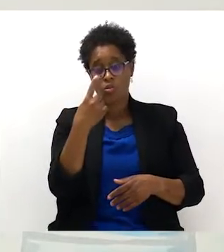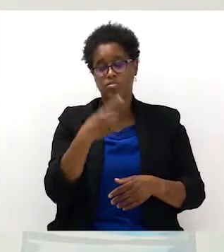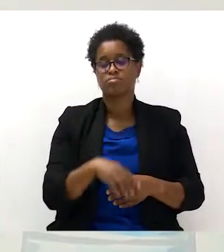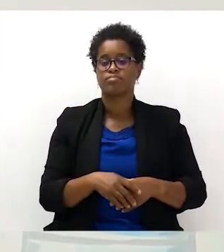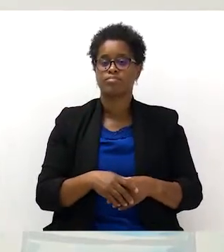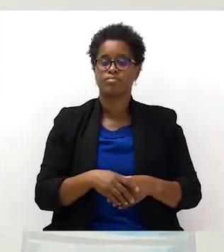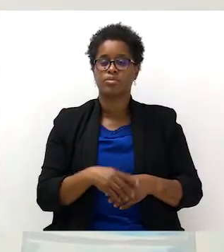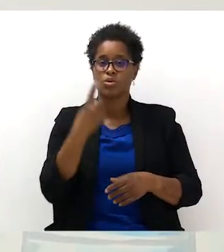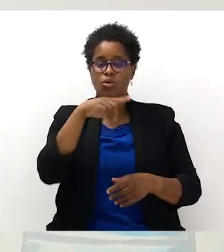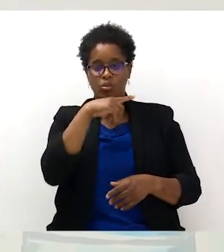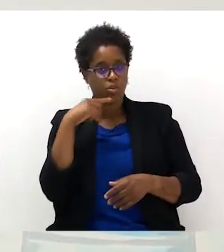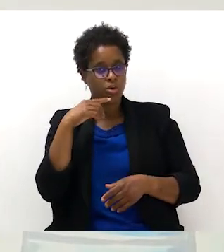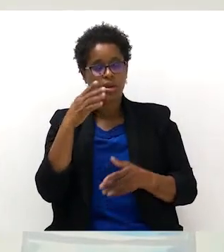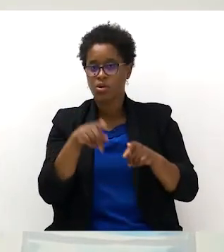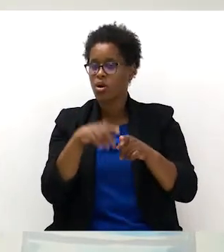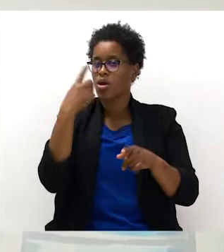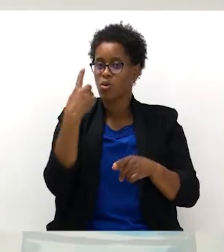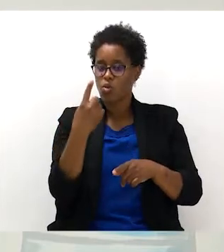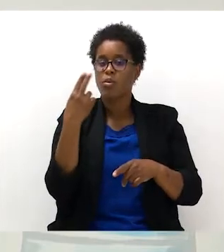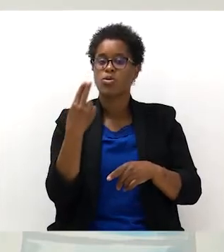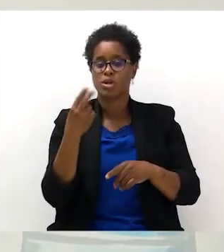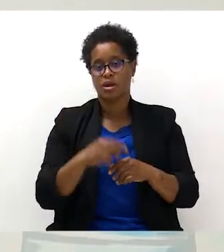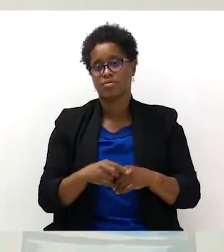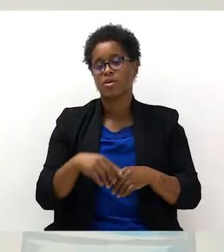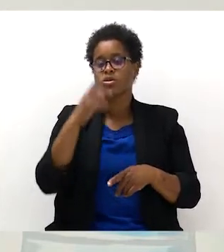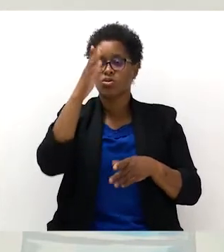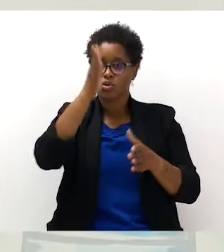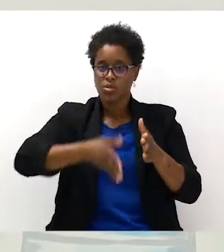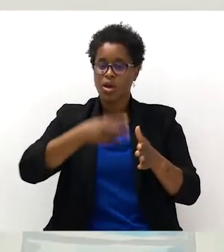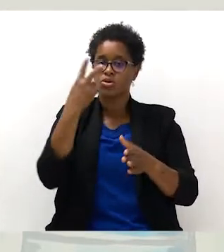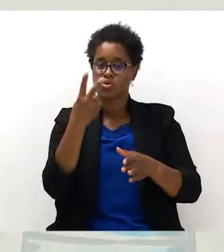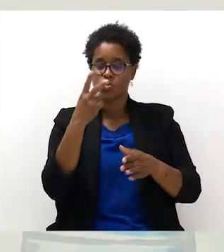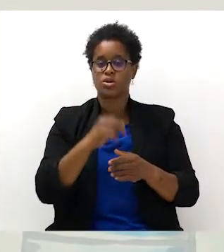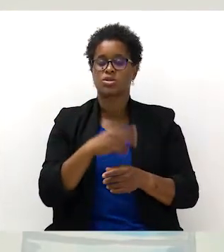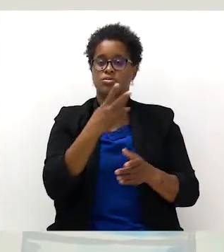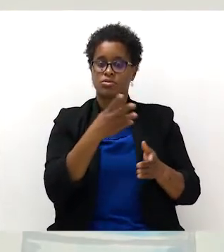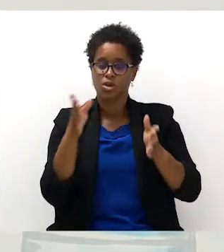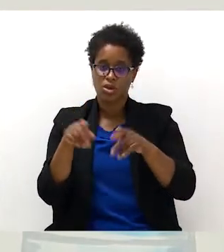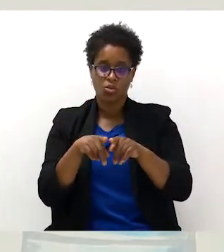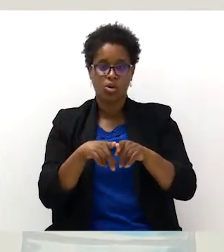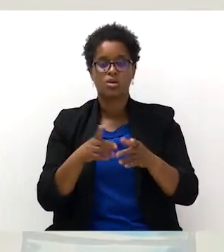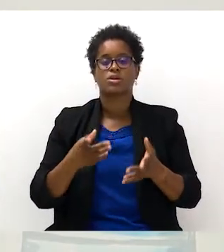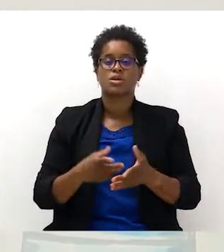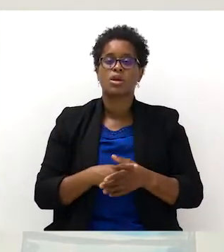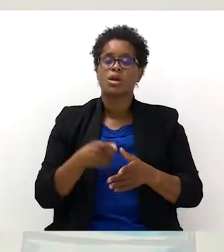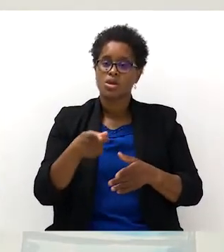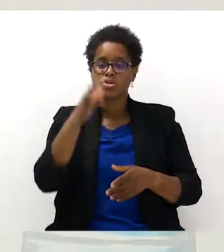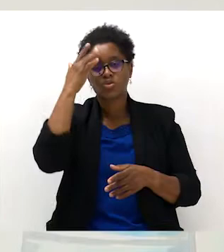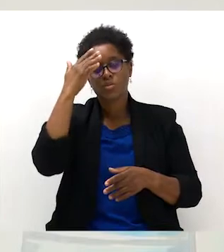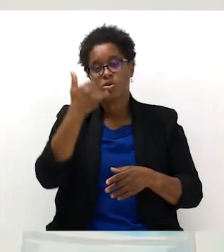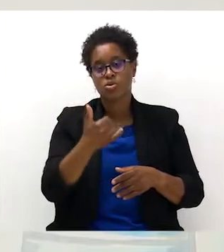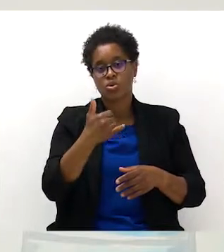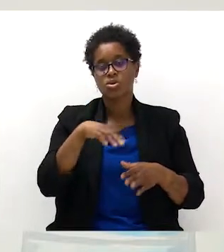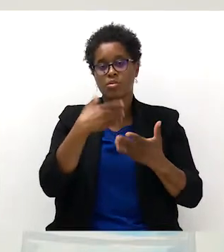unidade, não é? Um bolo. E dividimos o bolo em duas partes, entendido? Então, esse número